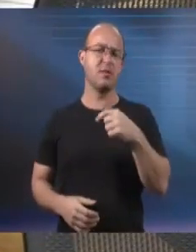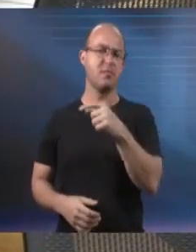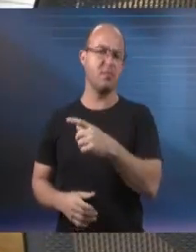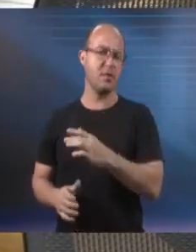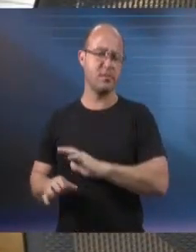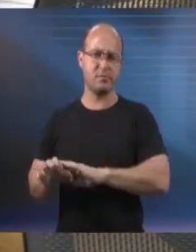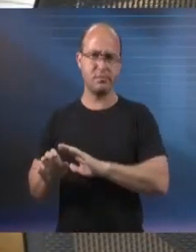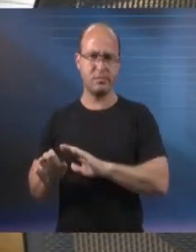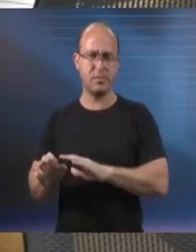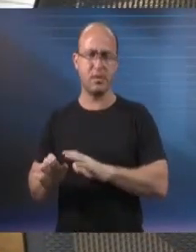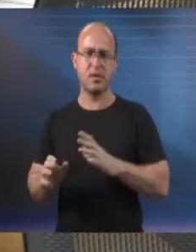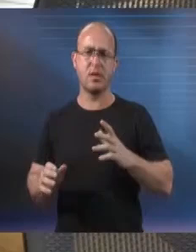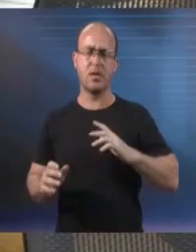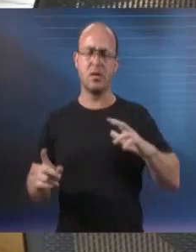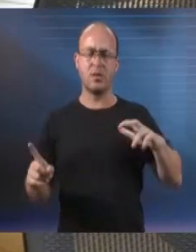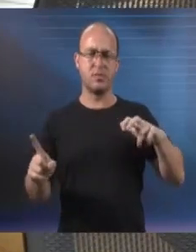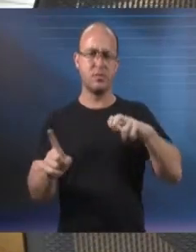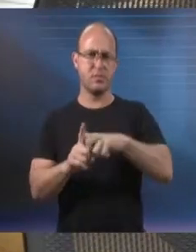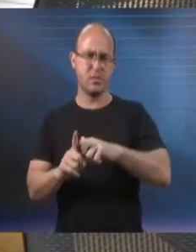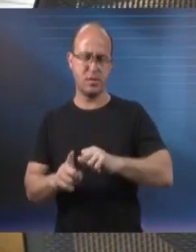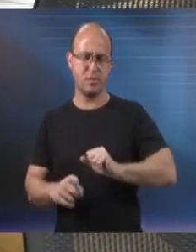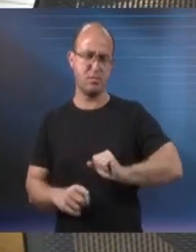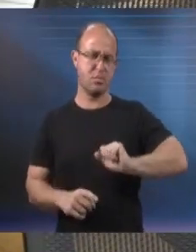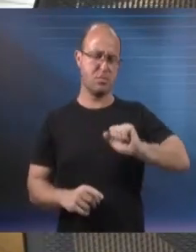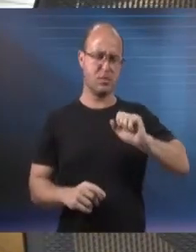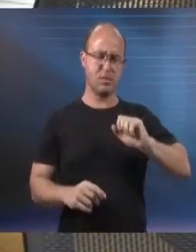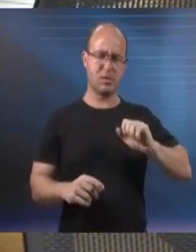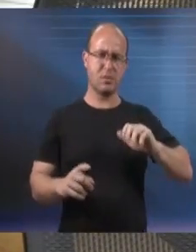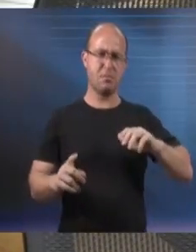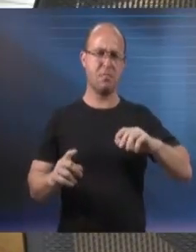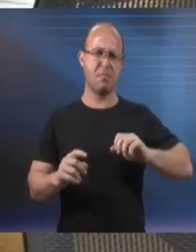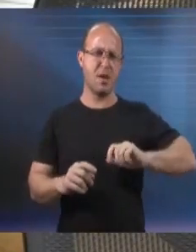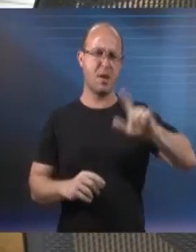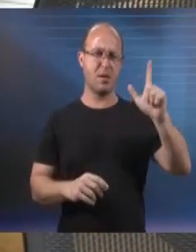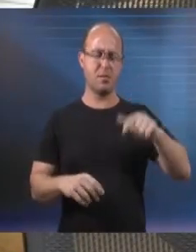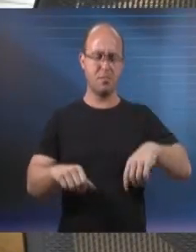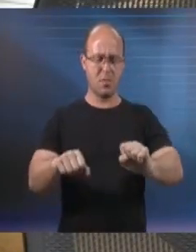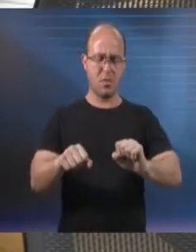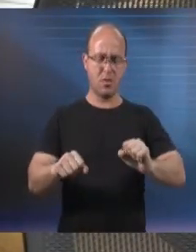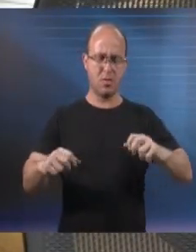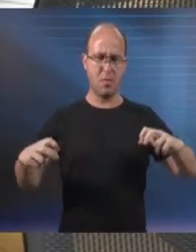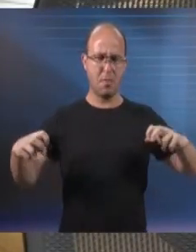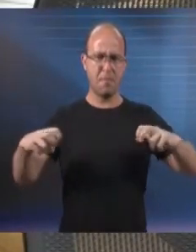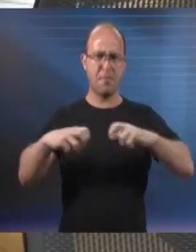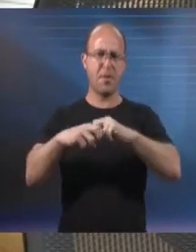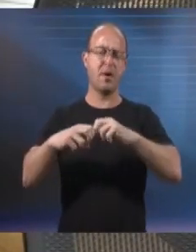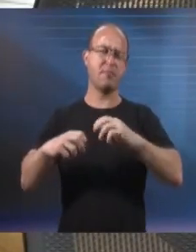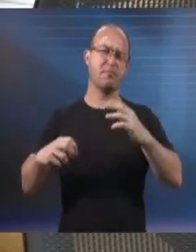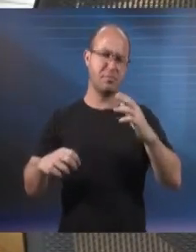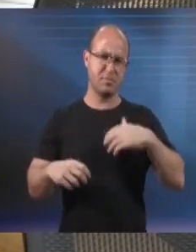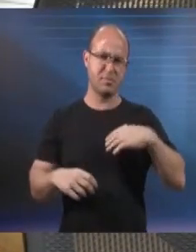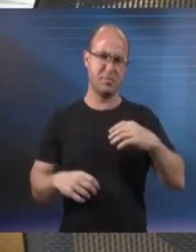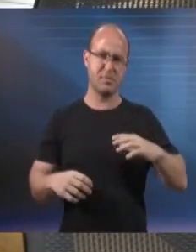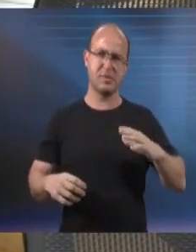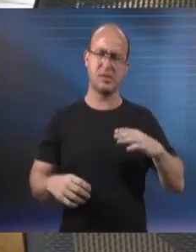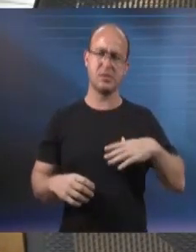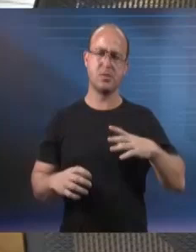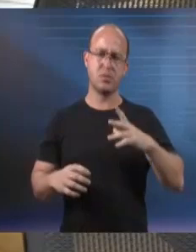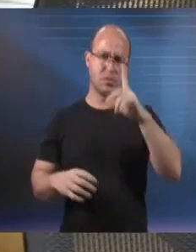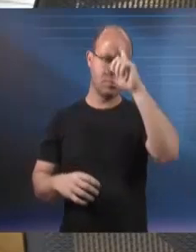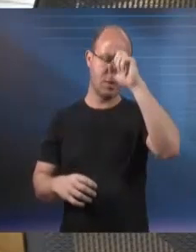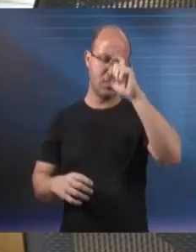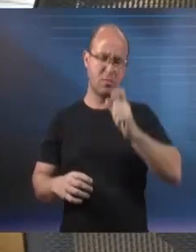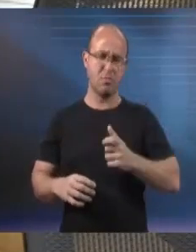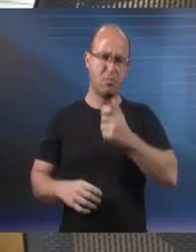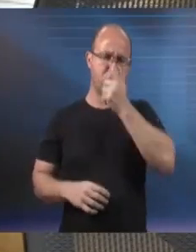acidentes, o número de motociclistas e motoqueiros acidentados, que tem lotado os